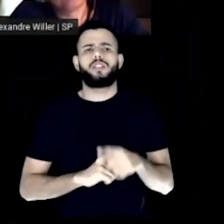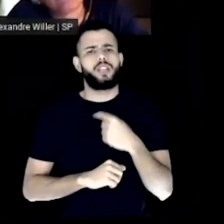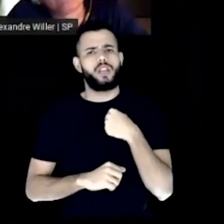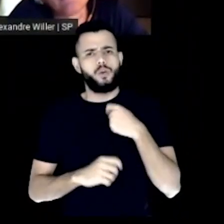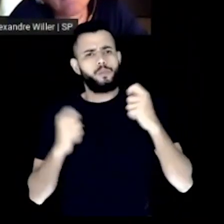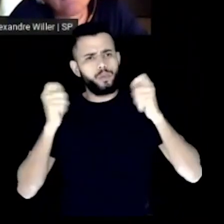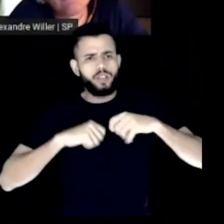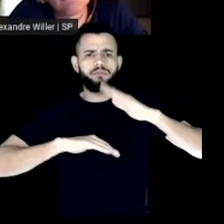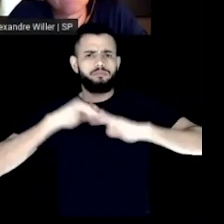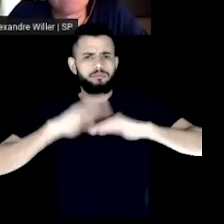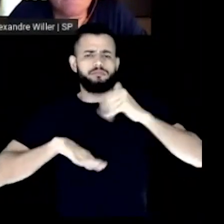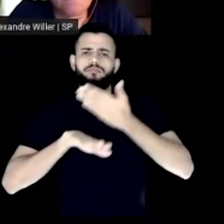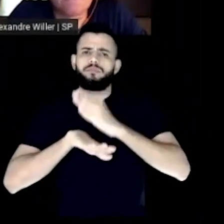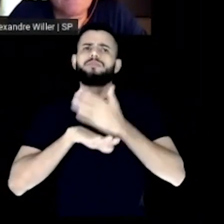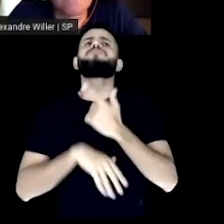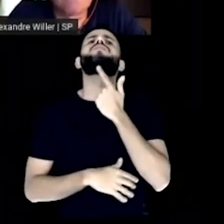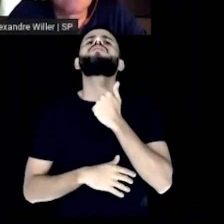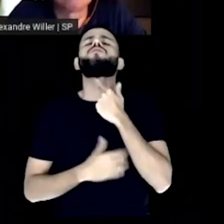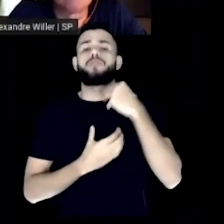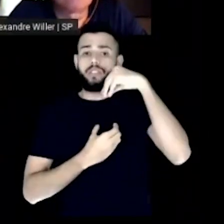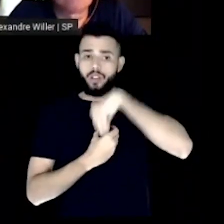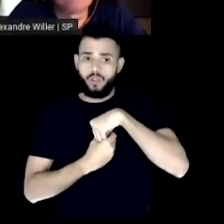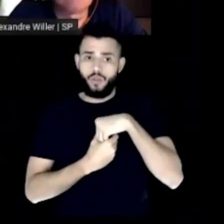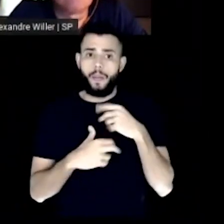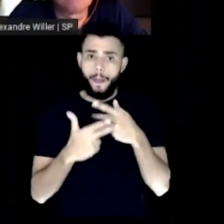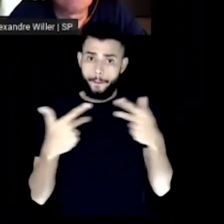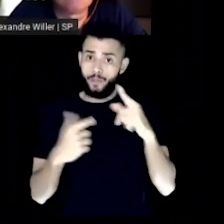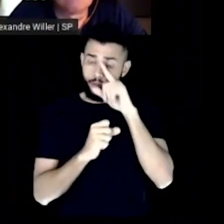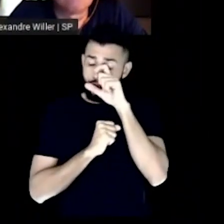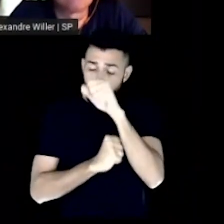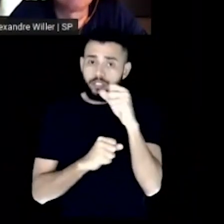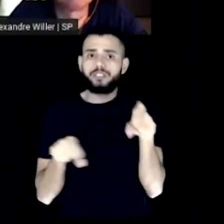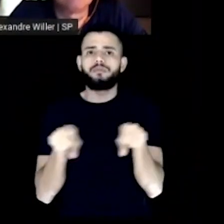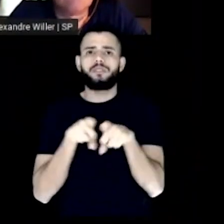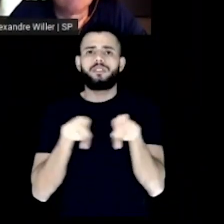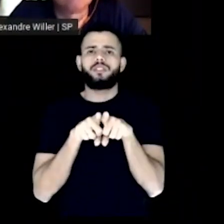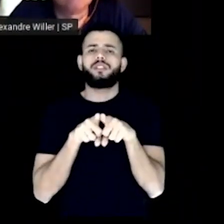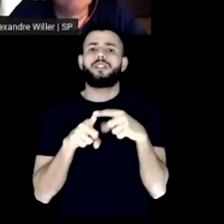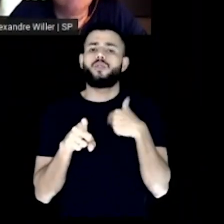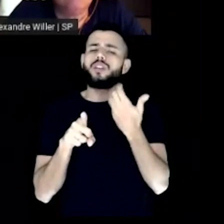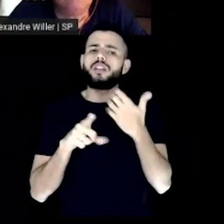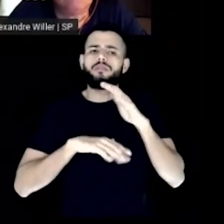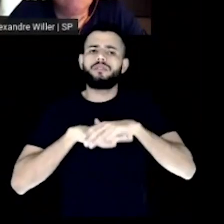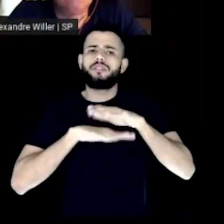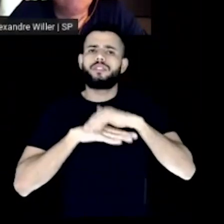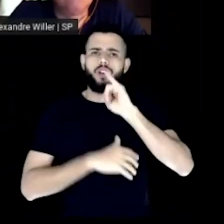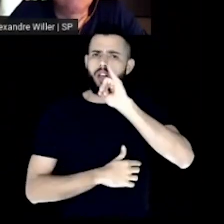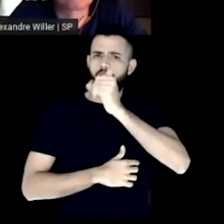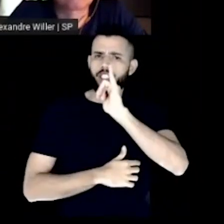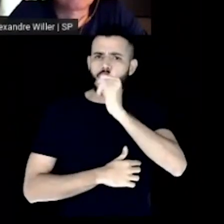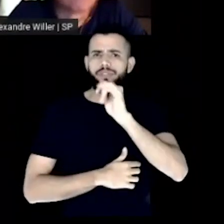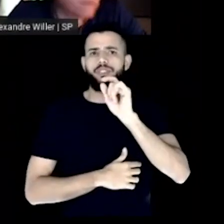independente, em que eu pudesse exercitar esses desejos internos. Tinha uma coisa forte também, que eu queria elaborar uma